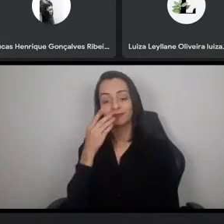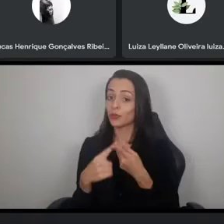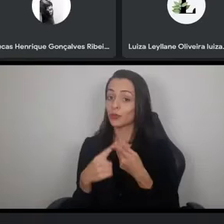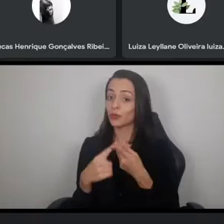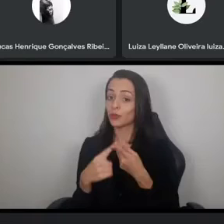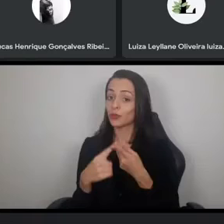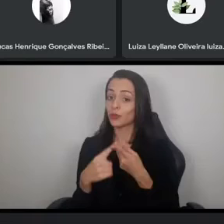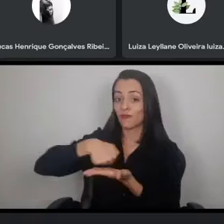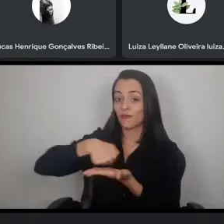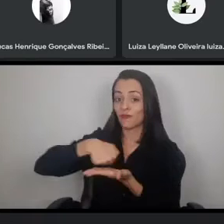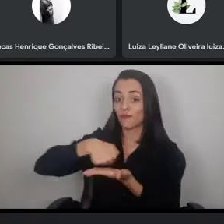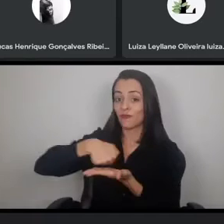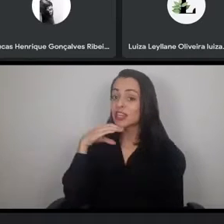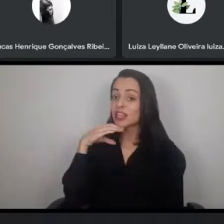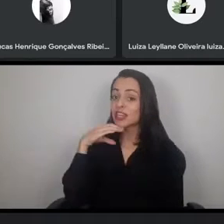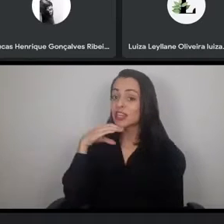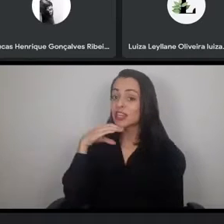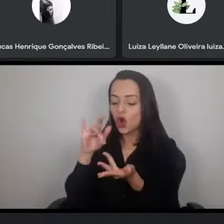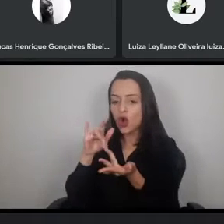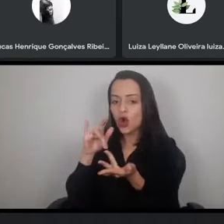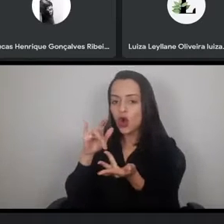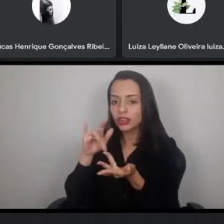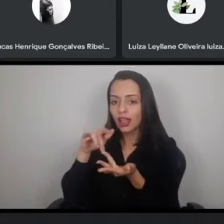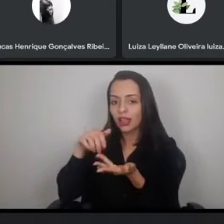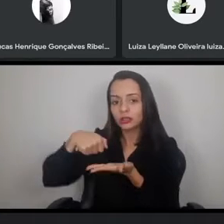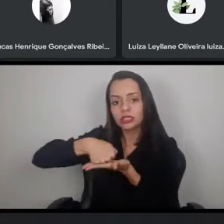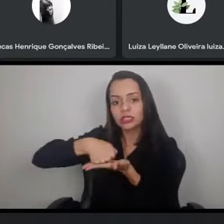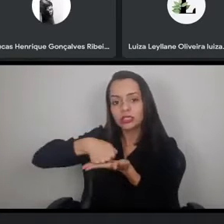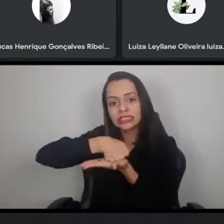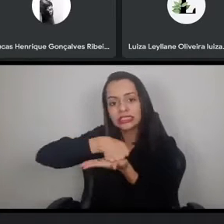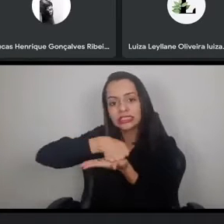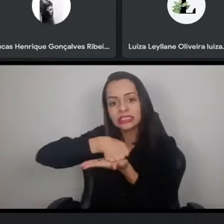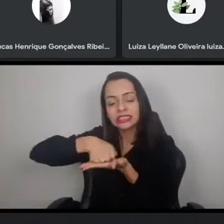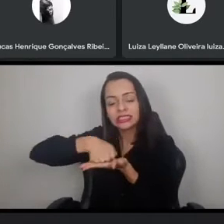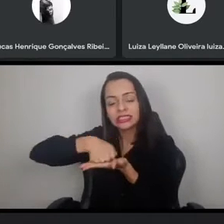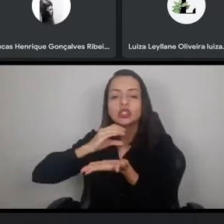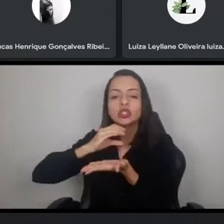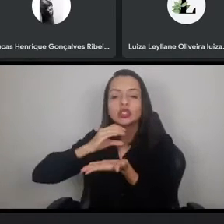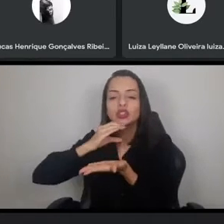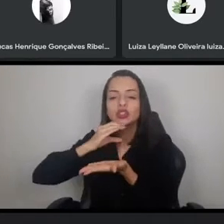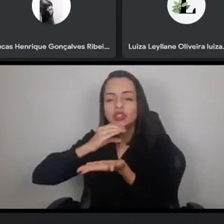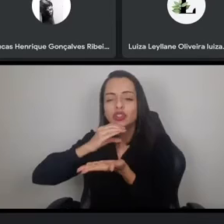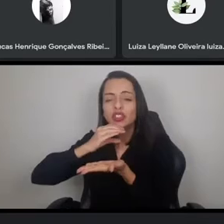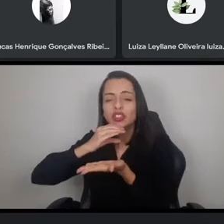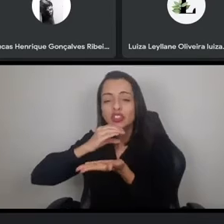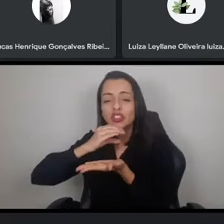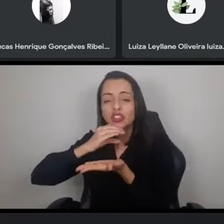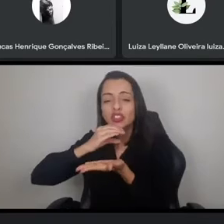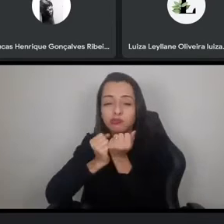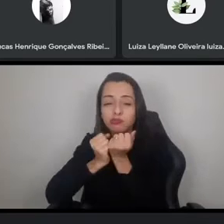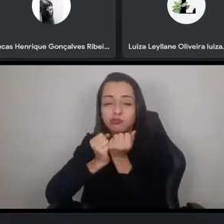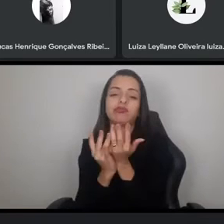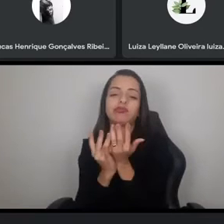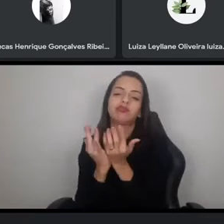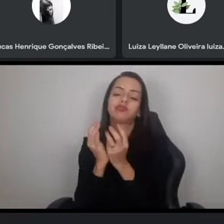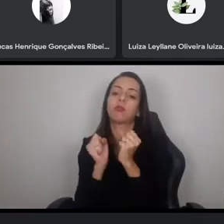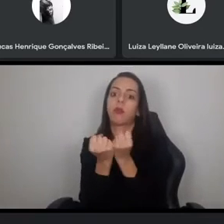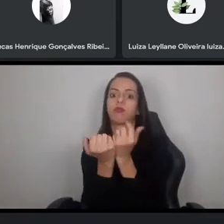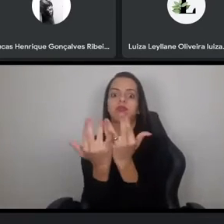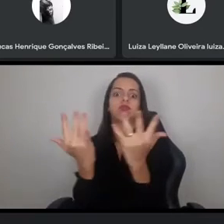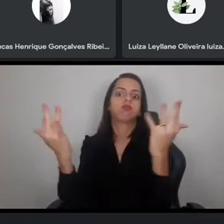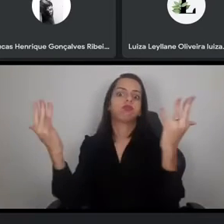material, vai desidratar devido ao calor e pode provocar um incêndio. E esse incêndio pode ser de grandes proporções, não